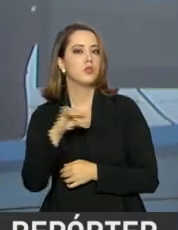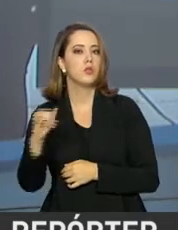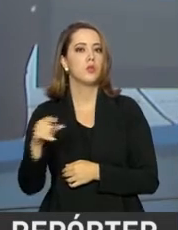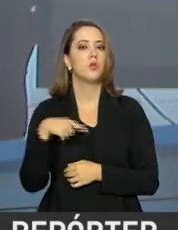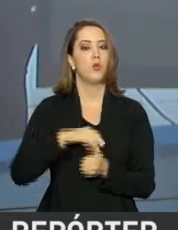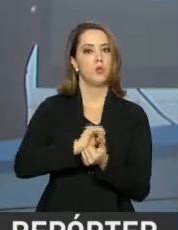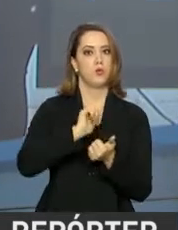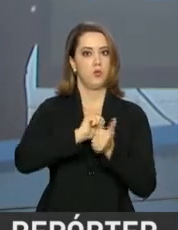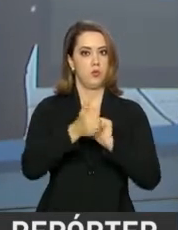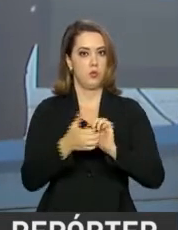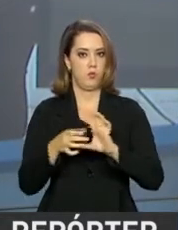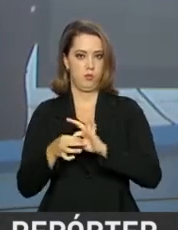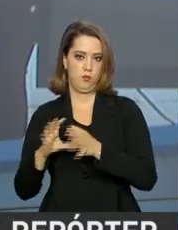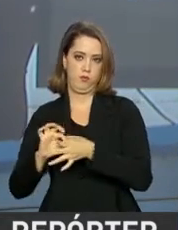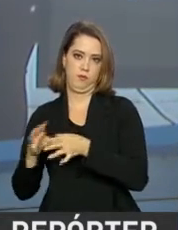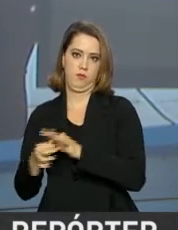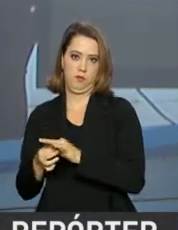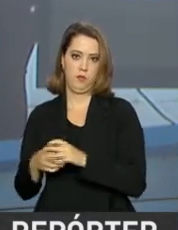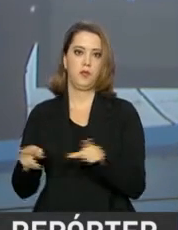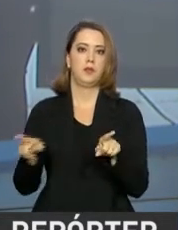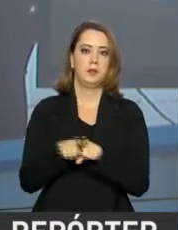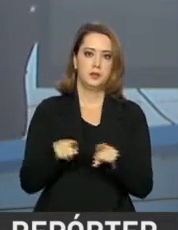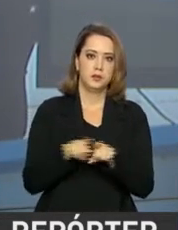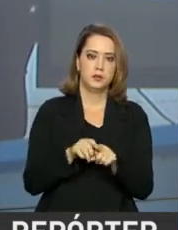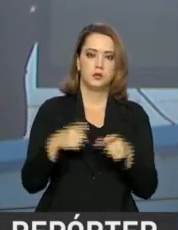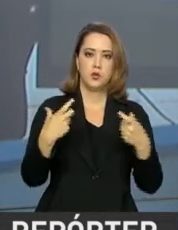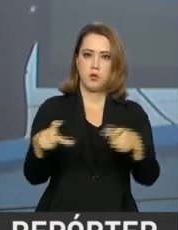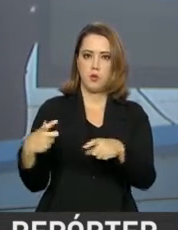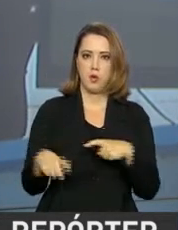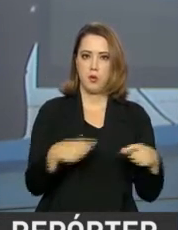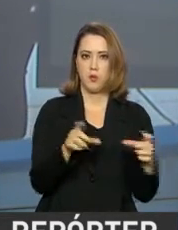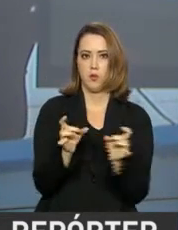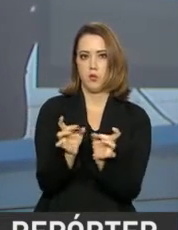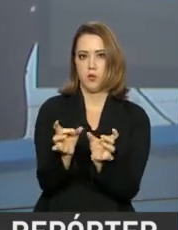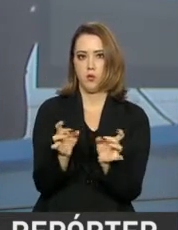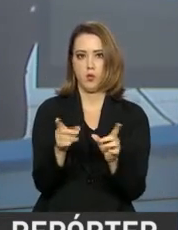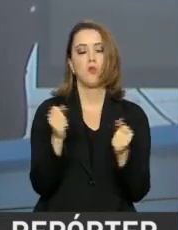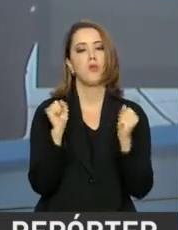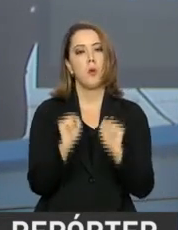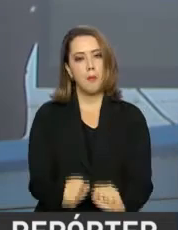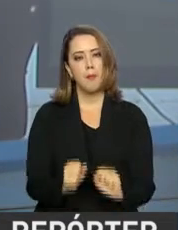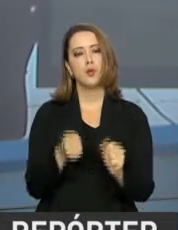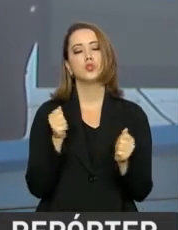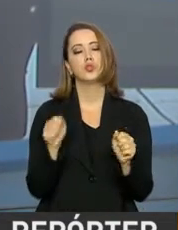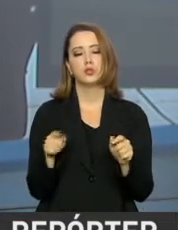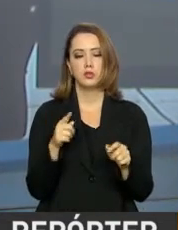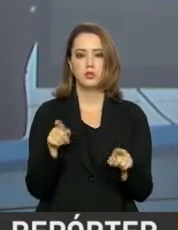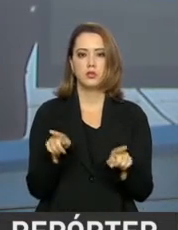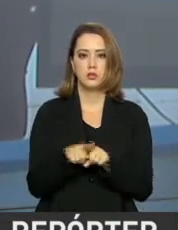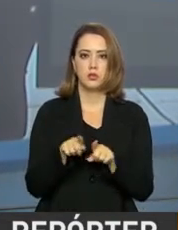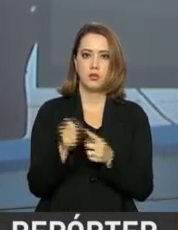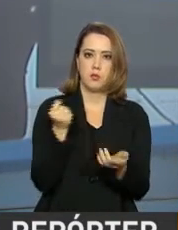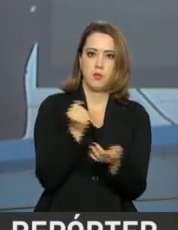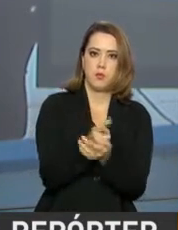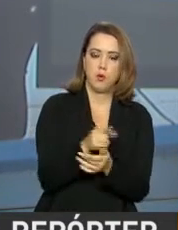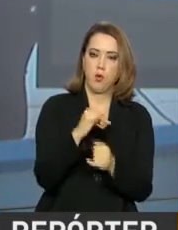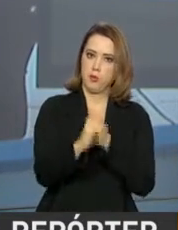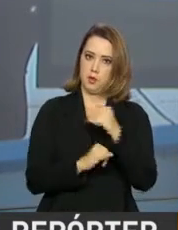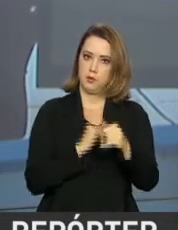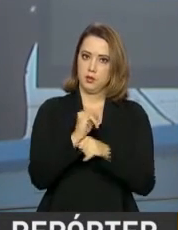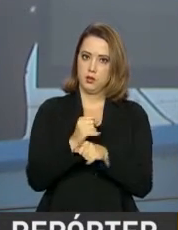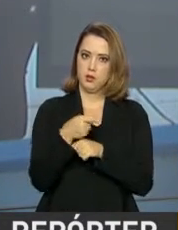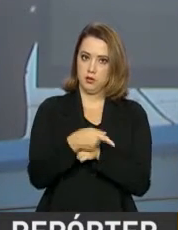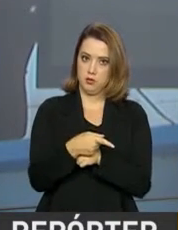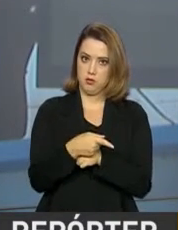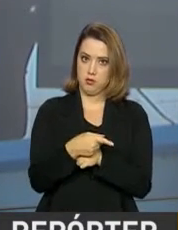para os Jogos Rio 2016. Além dos pontos físicos de venda, os torcedores podem comprar ingressos pela internet.